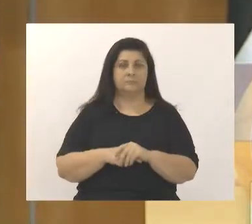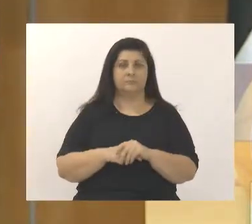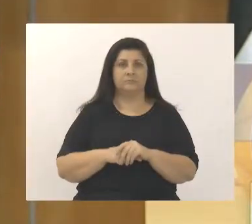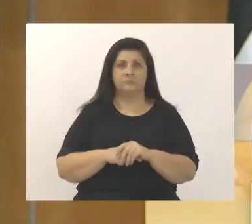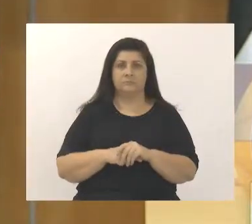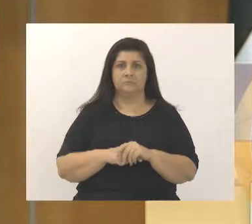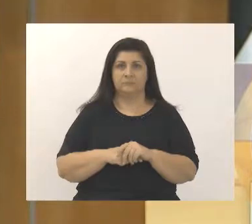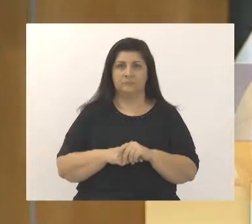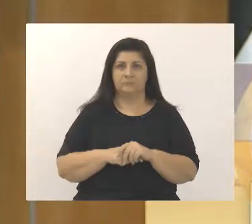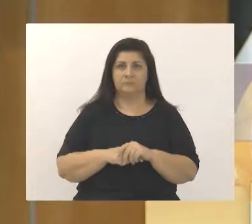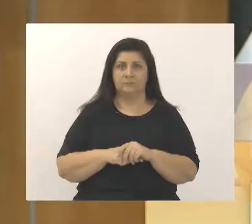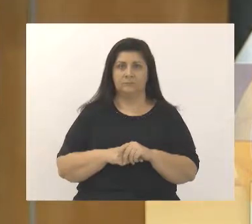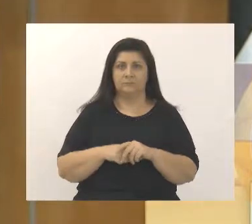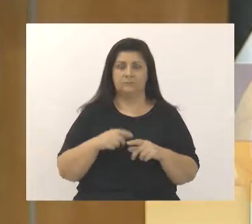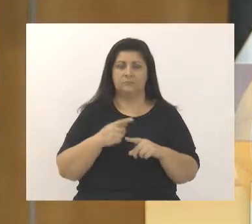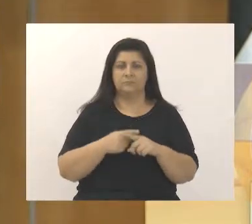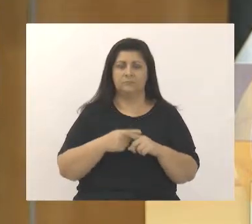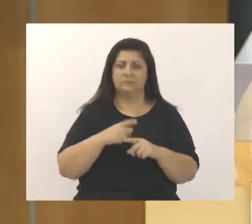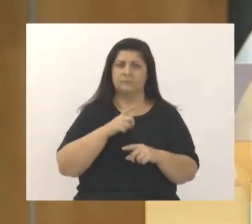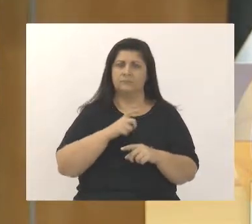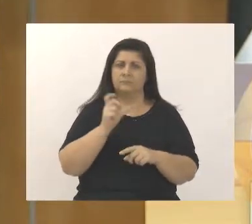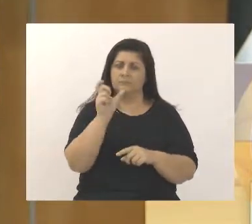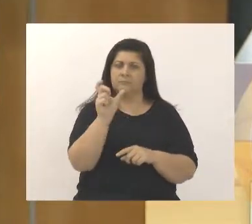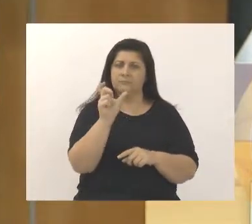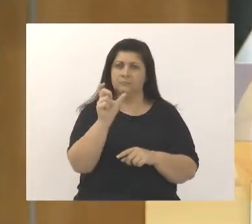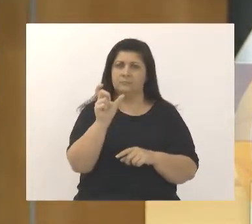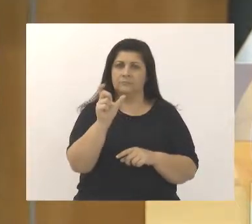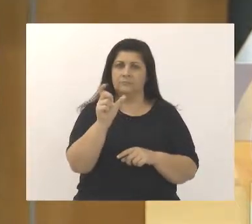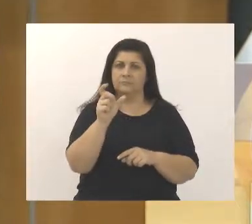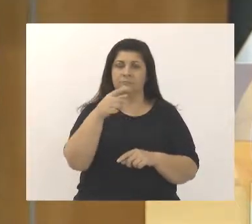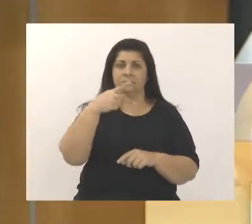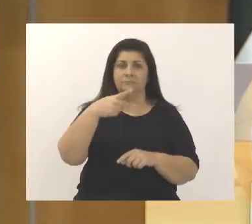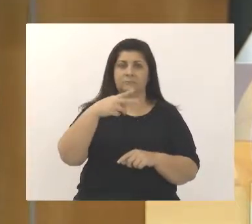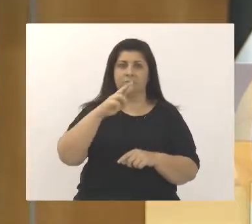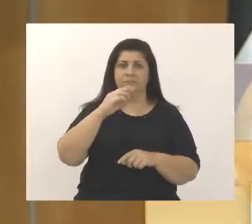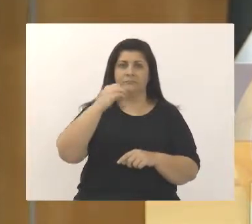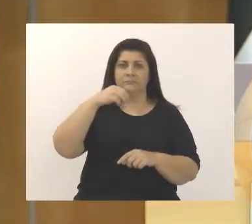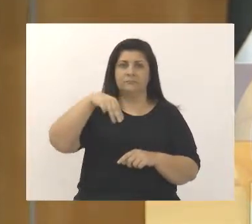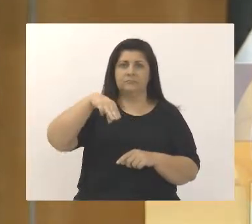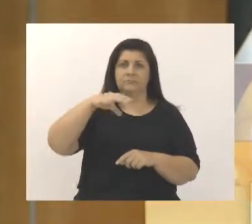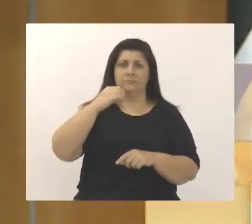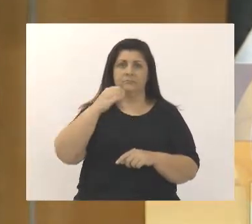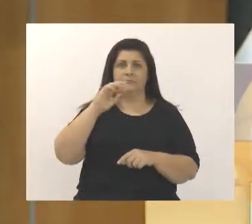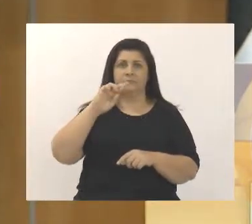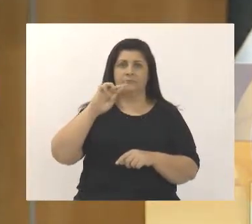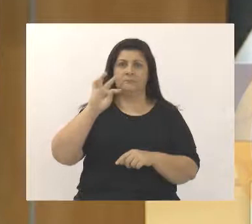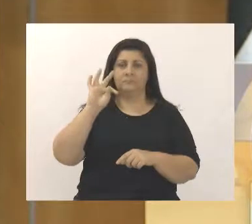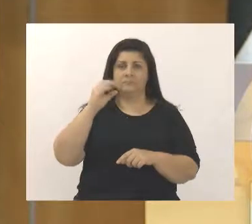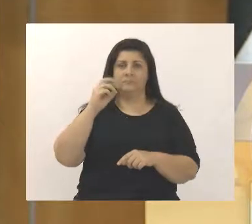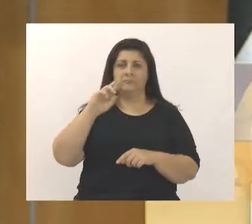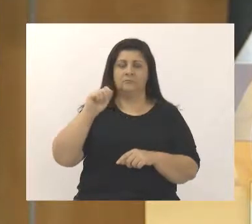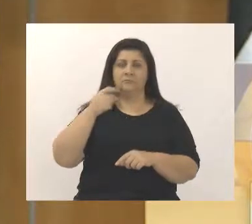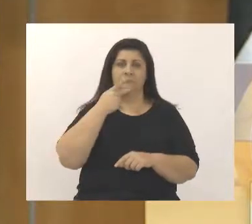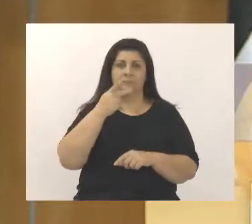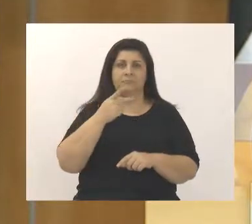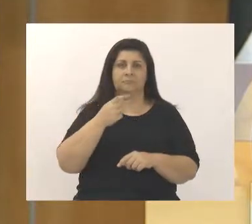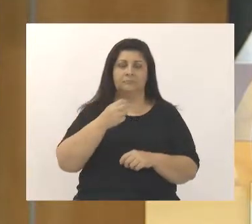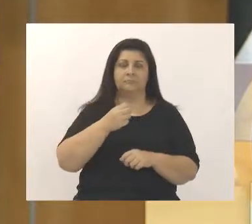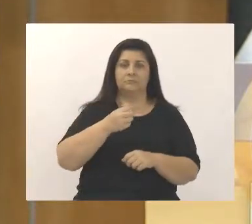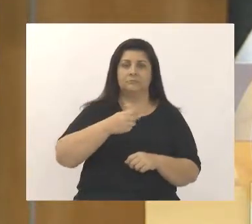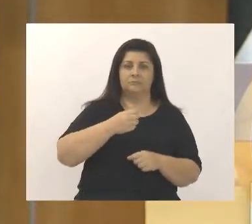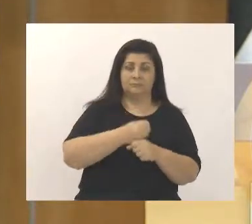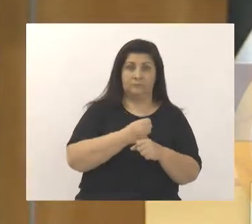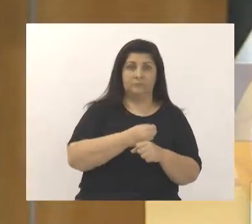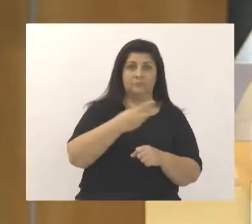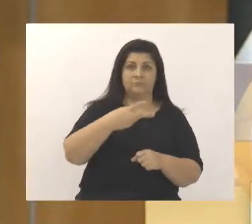municipalidade. E peguei uma fala ali da promotora Renata dizendo que em 2014 o CRM se